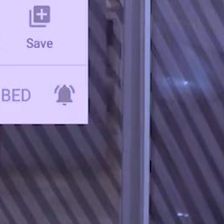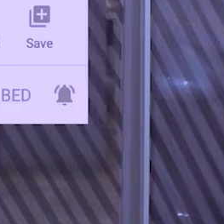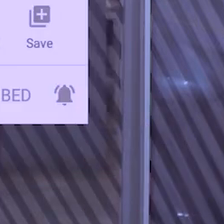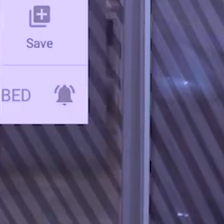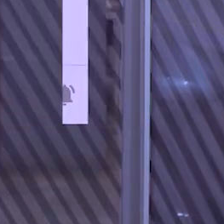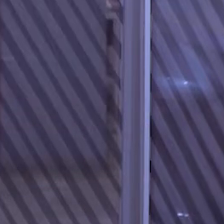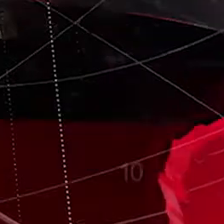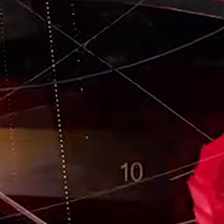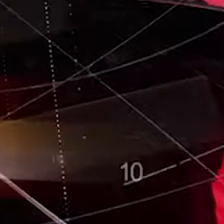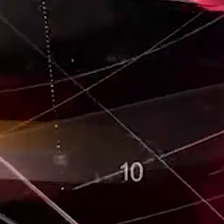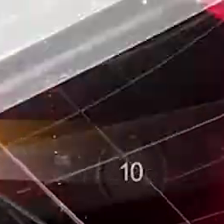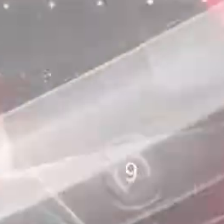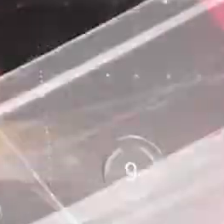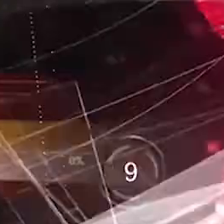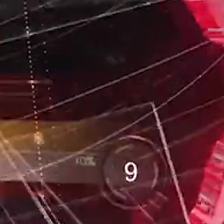more information.